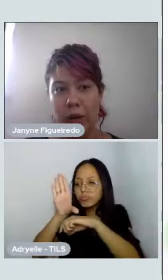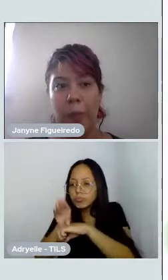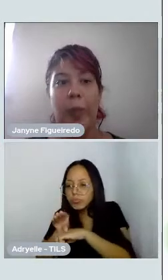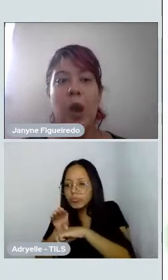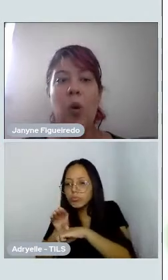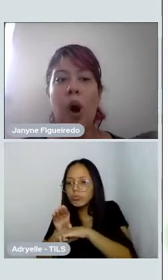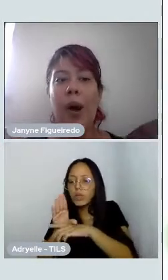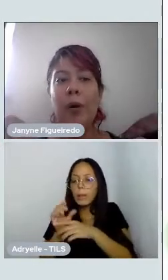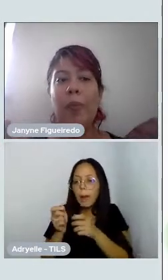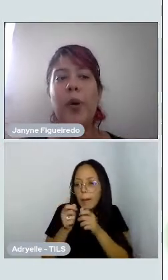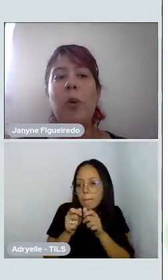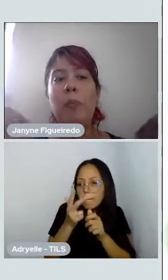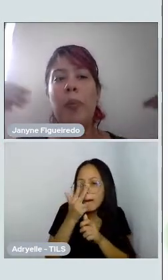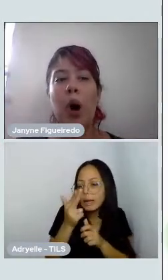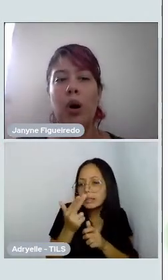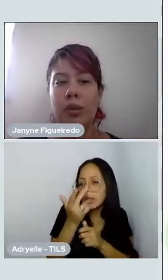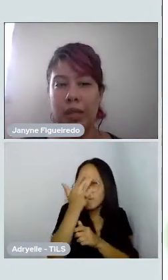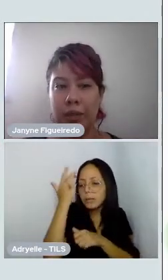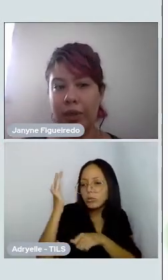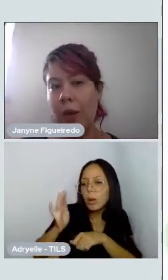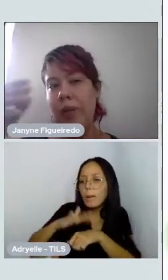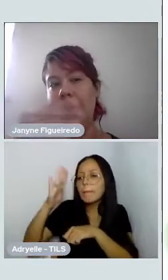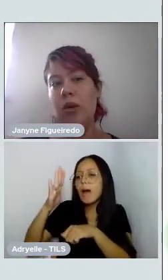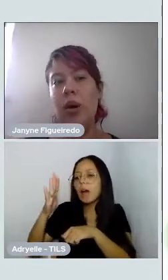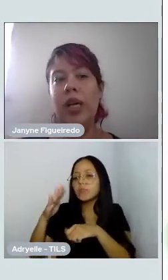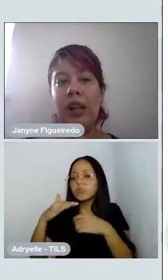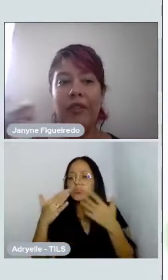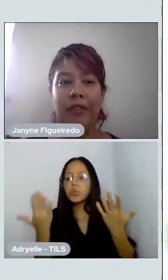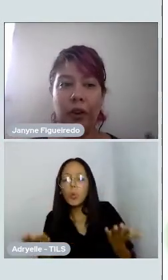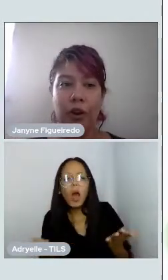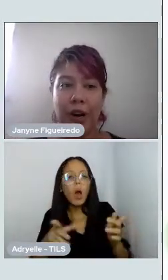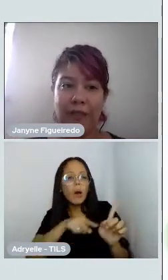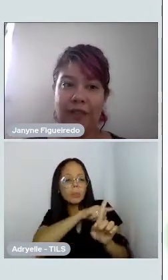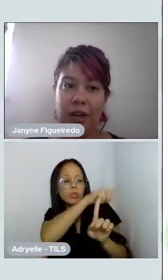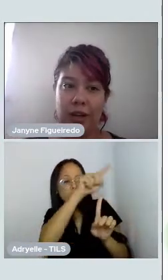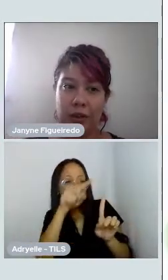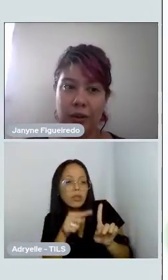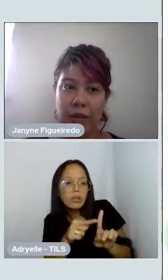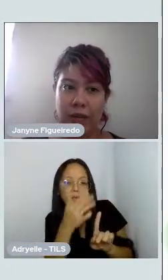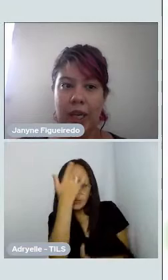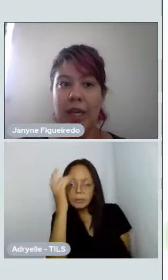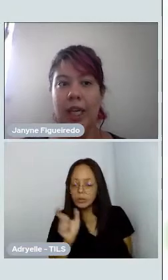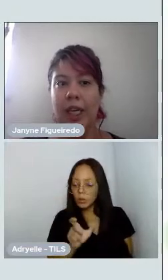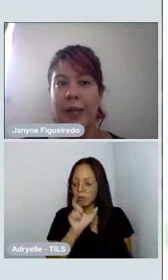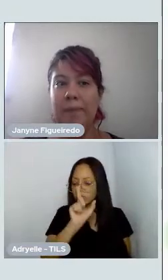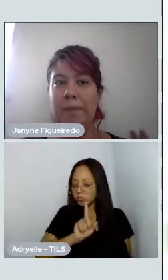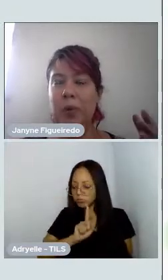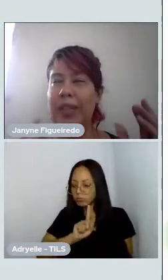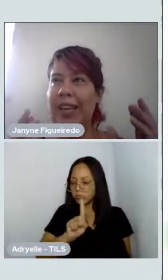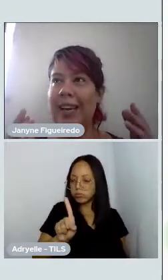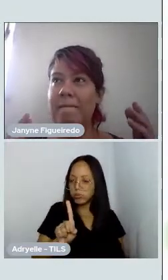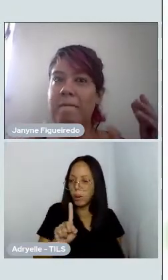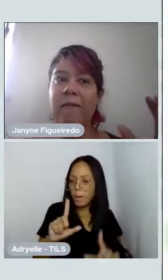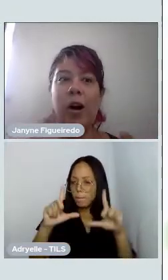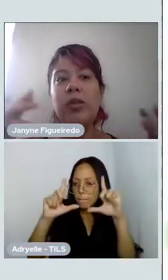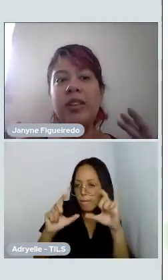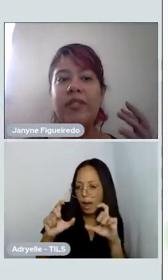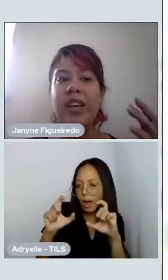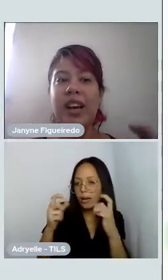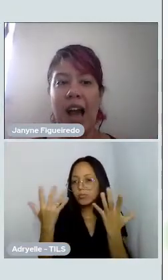pessoas, perdão. Qual era o propósito da pessoa que estava fotografando em